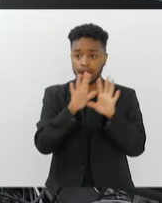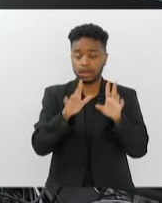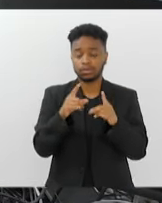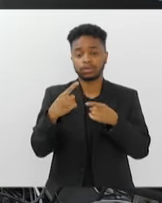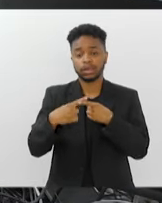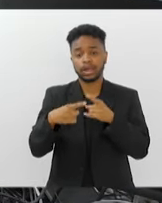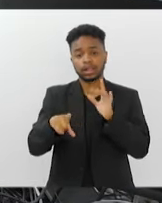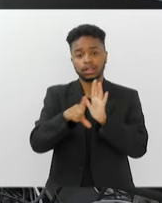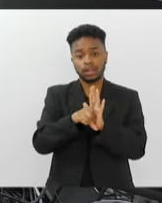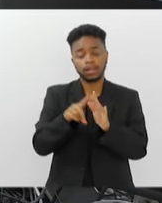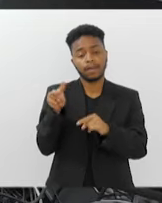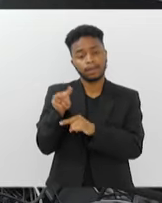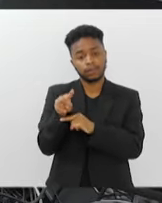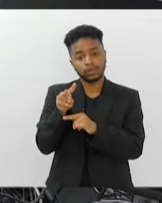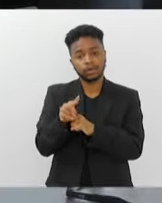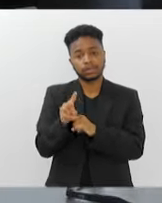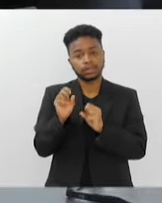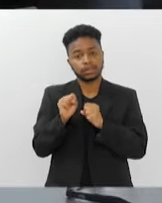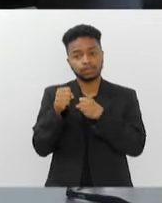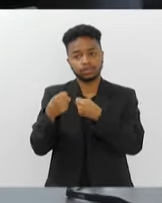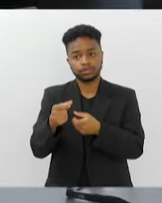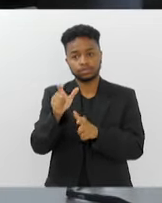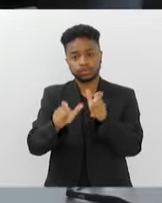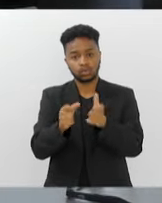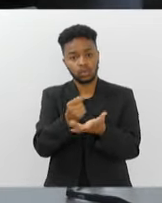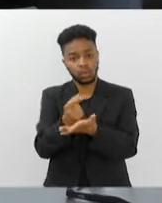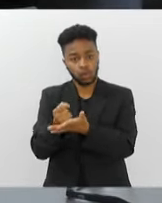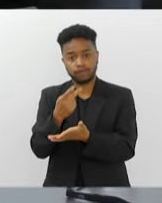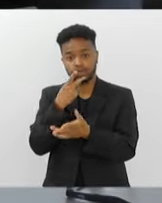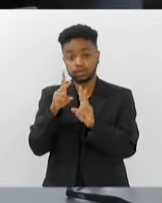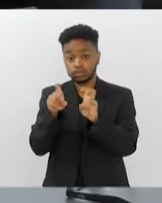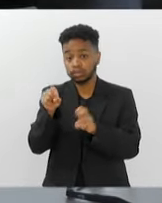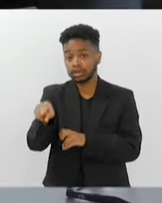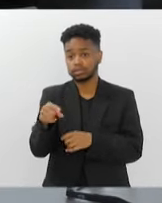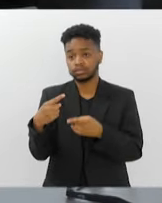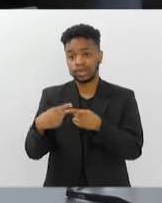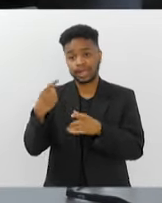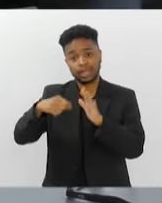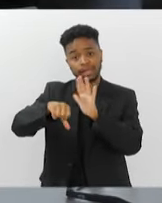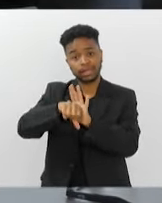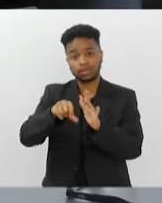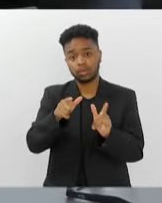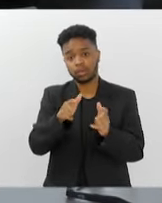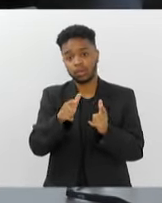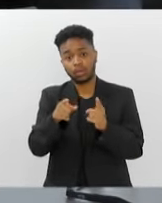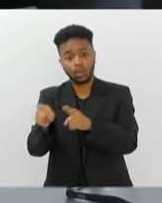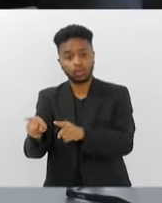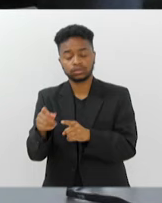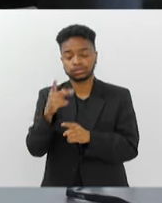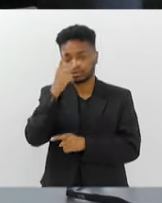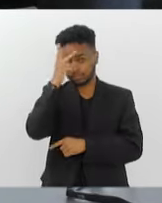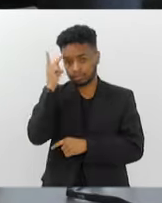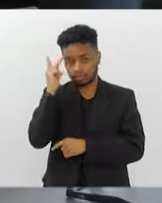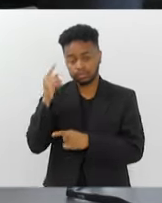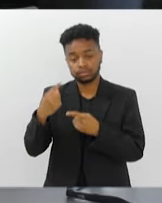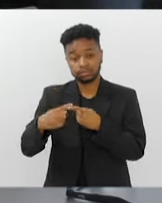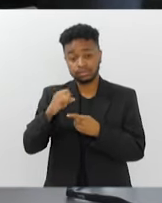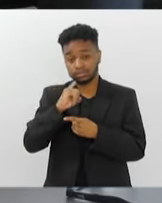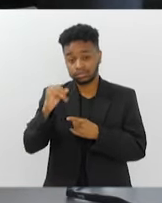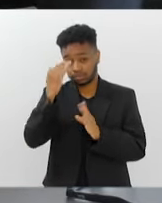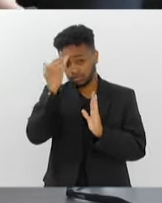e defesa do consumidor ela trata exatamente disso é crime contra o consumidor e aí se eles não cumpr